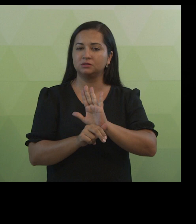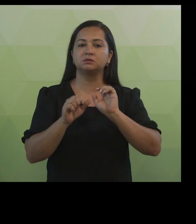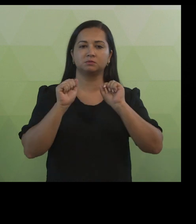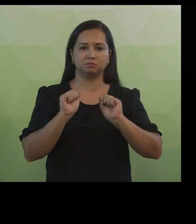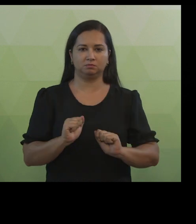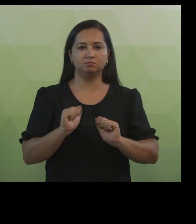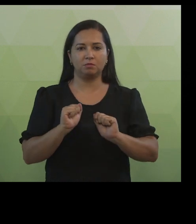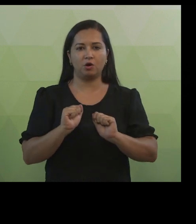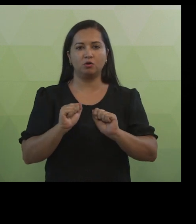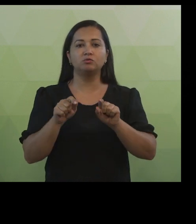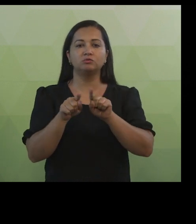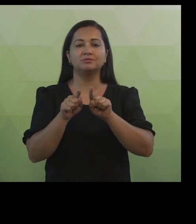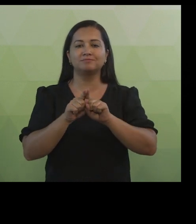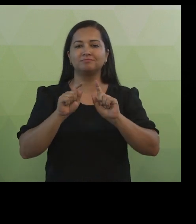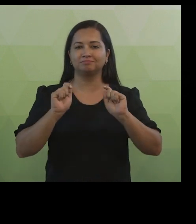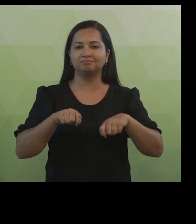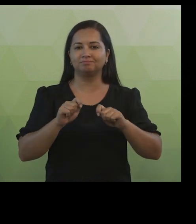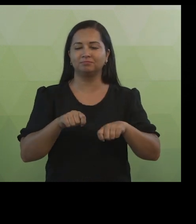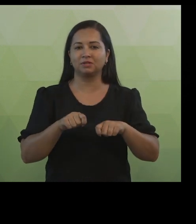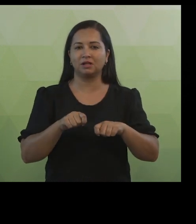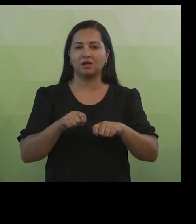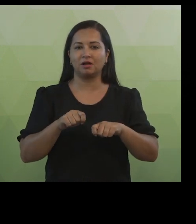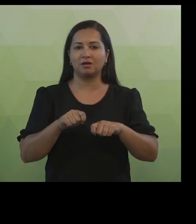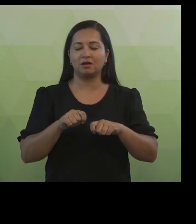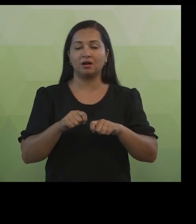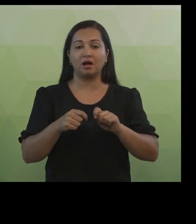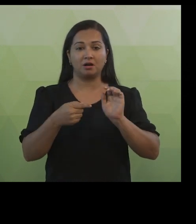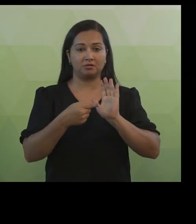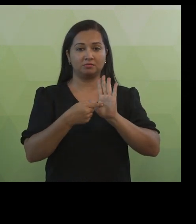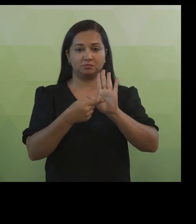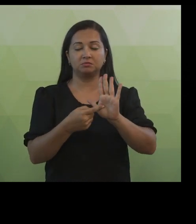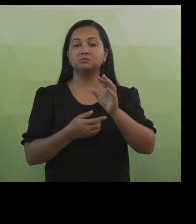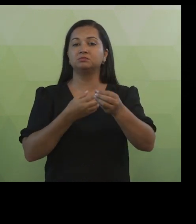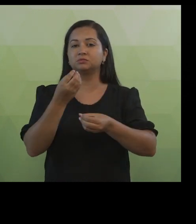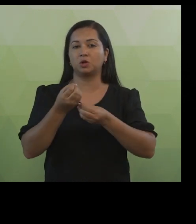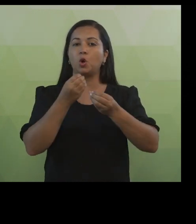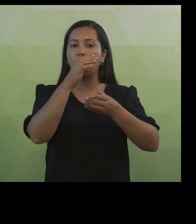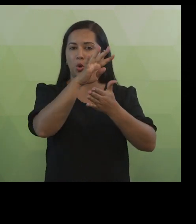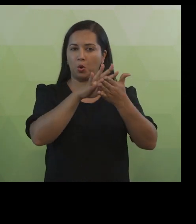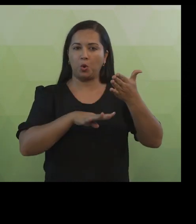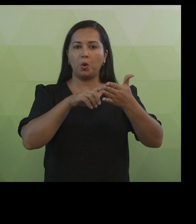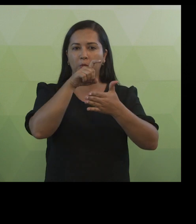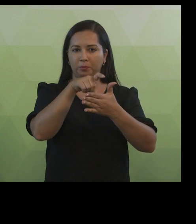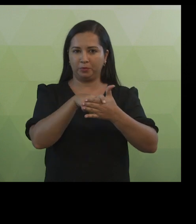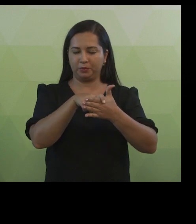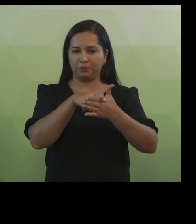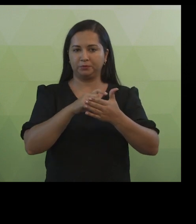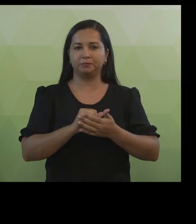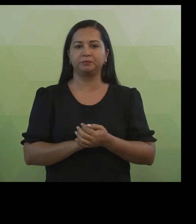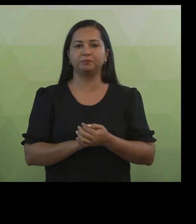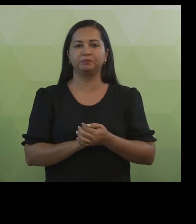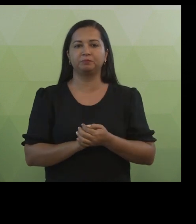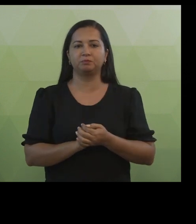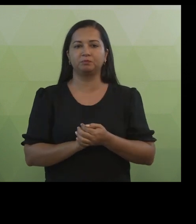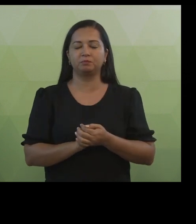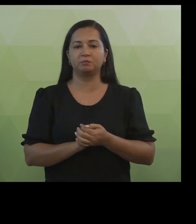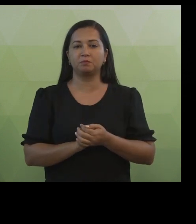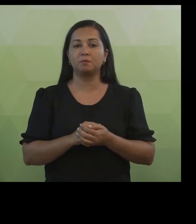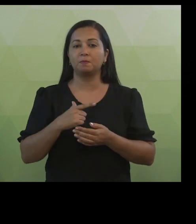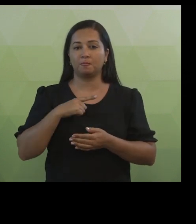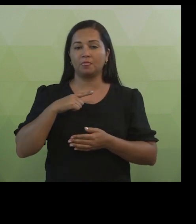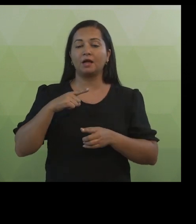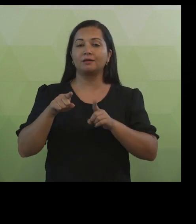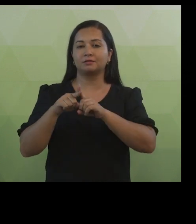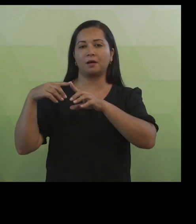isso confere versatilidade aos nossos programas. Falaremos das formas de herança, sobrecarga de métodos